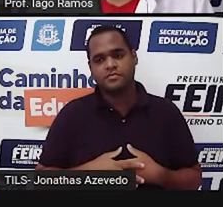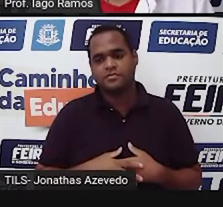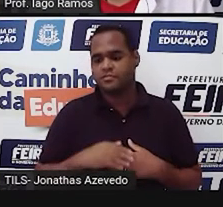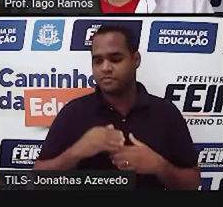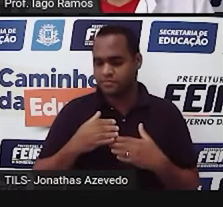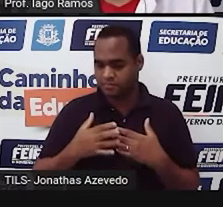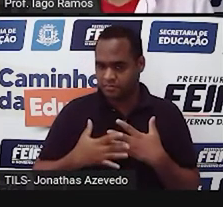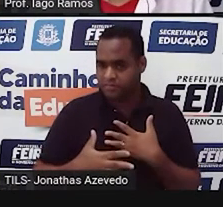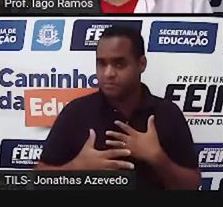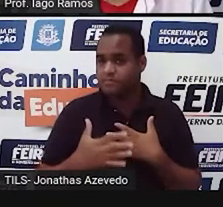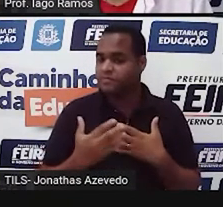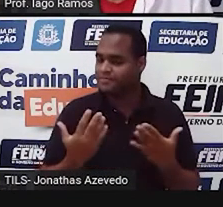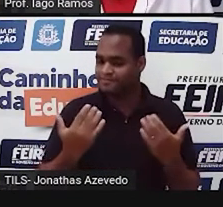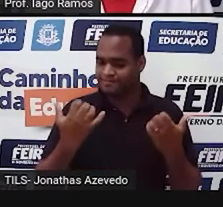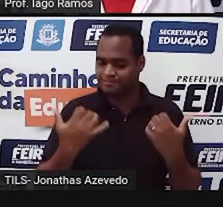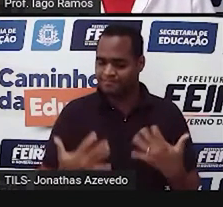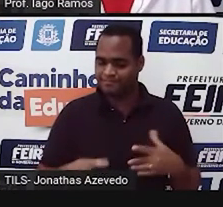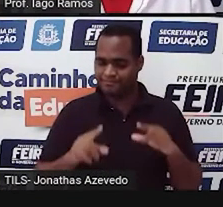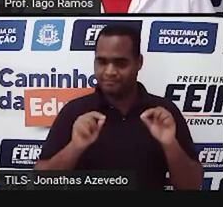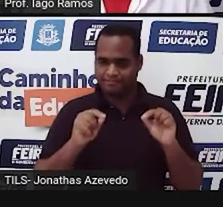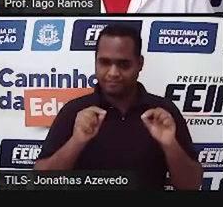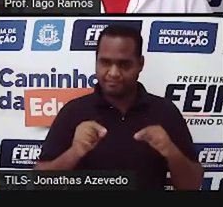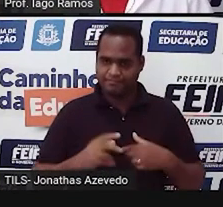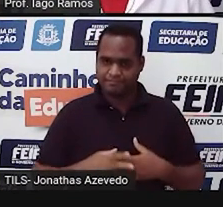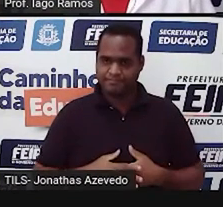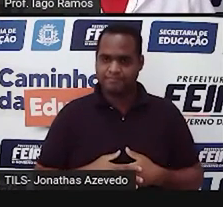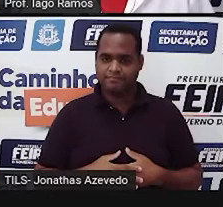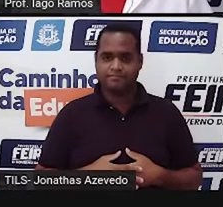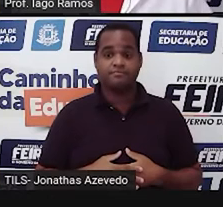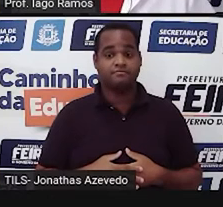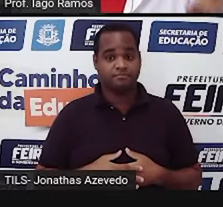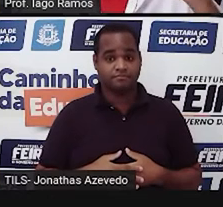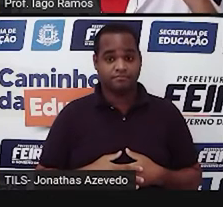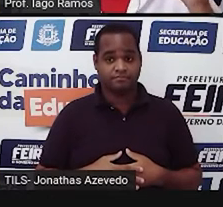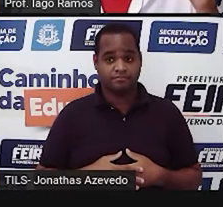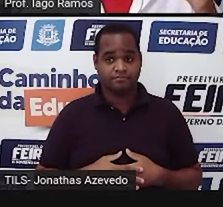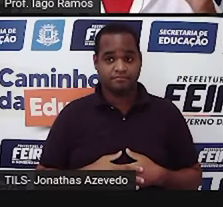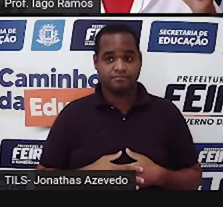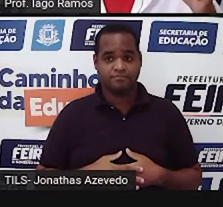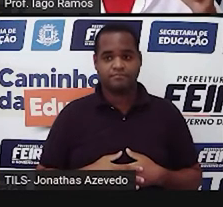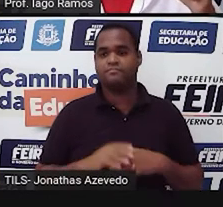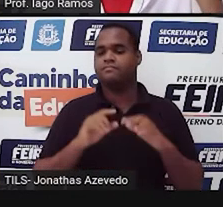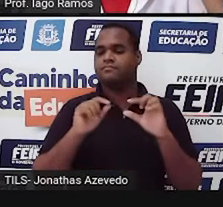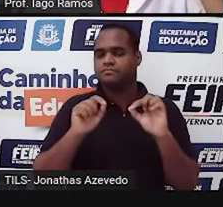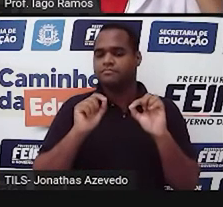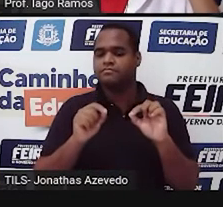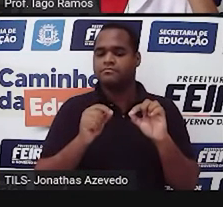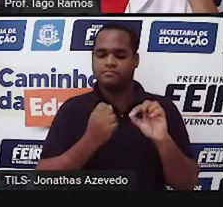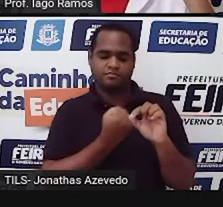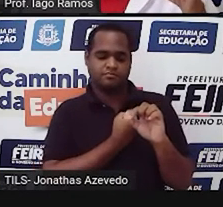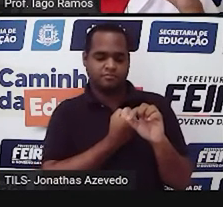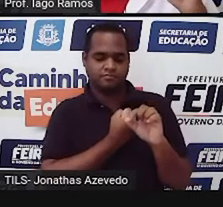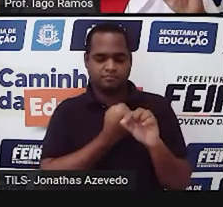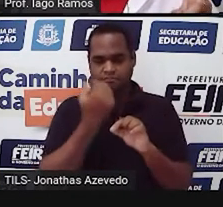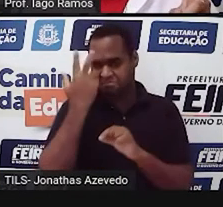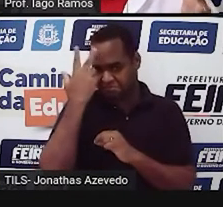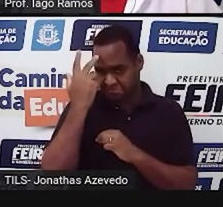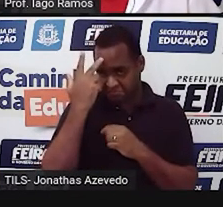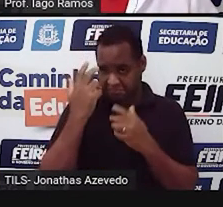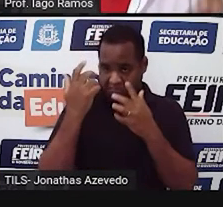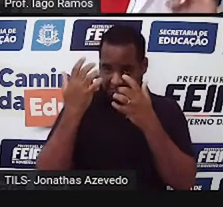Olha só vem comigo aqui só que além dos números naturais além dos números